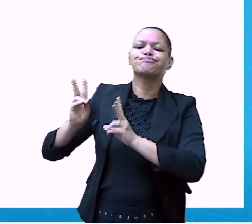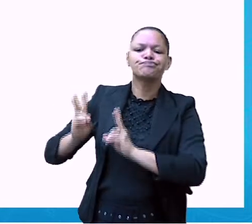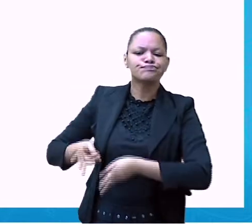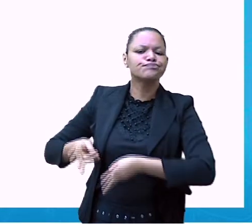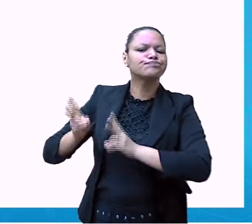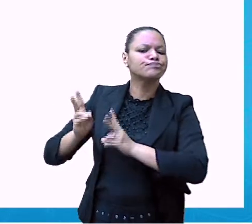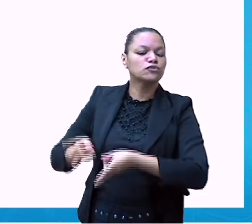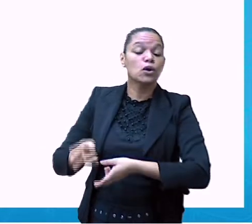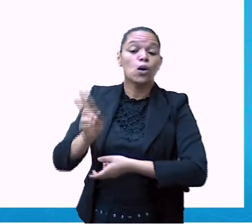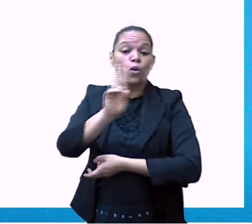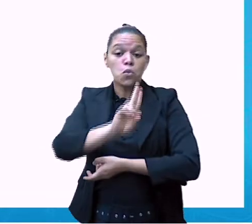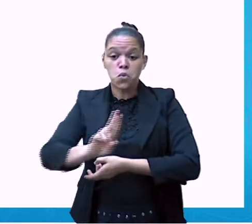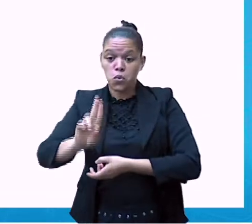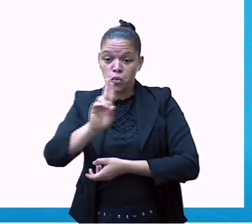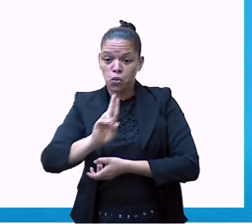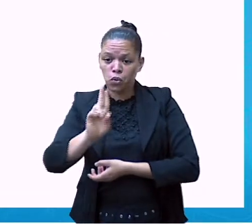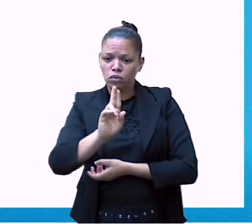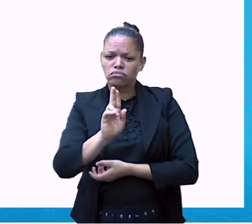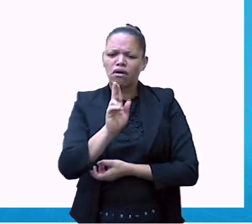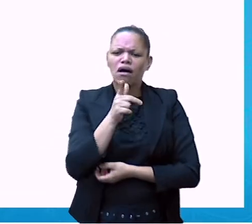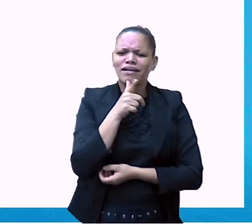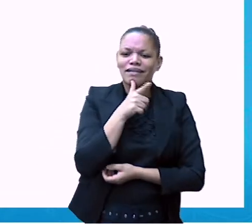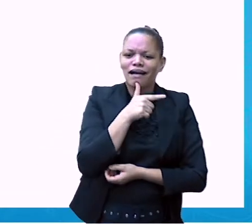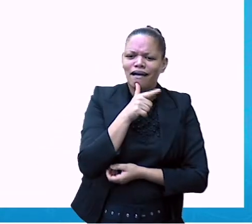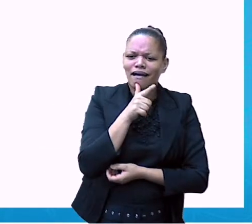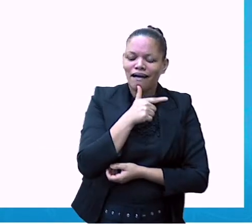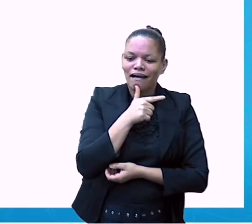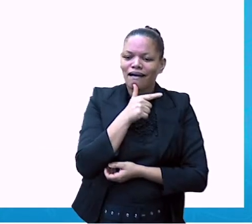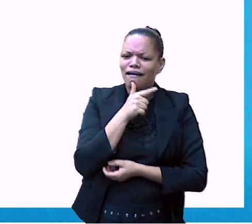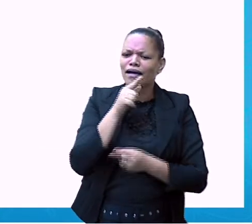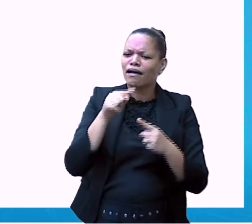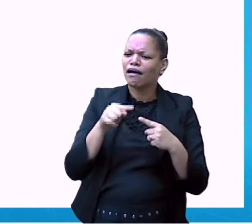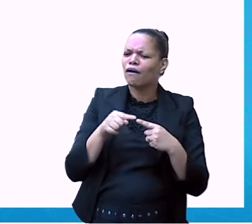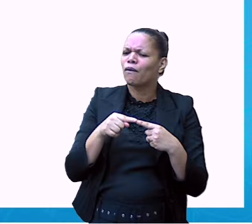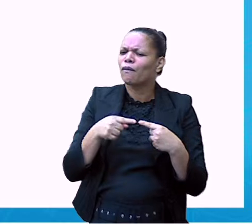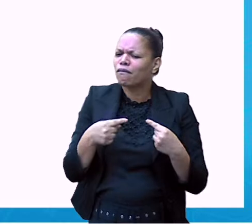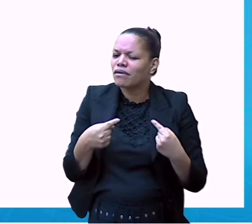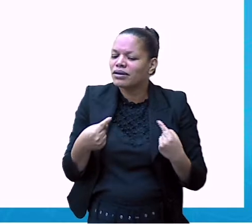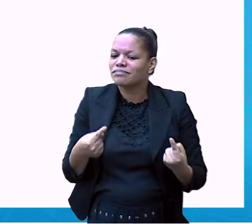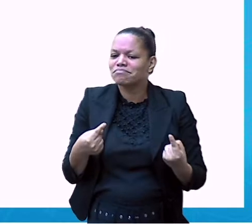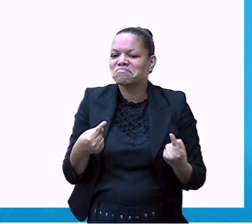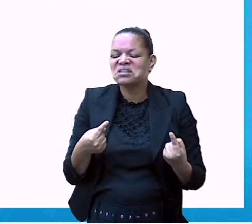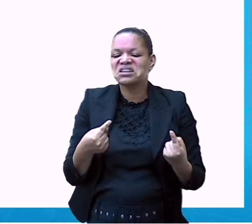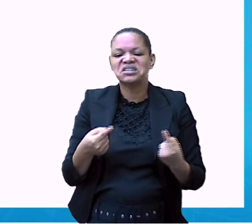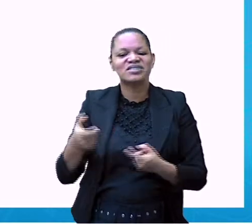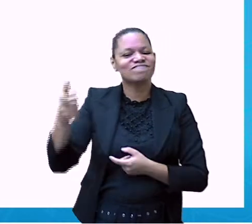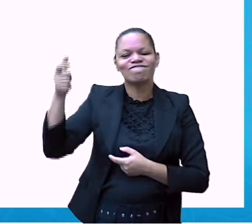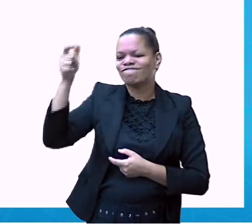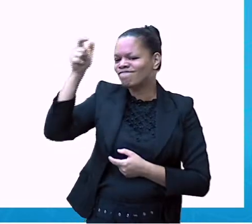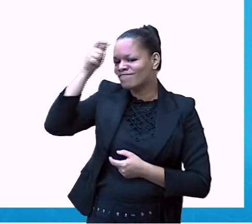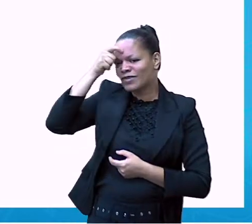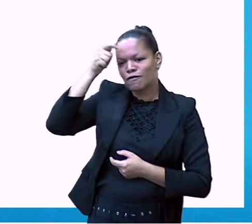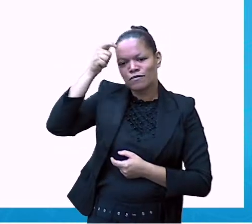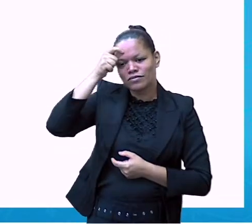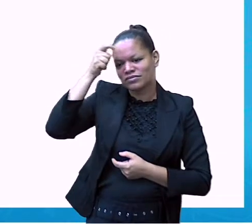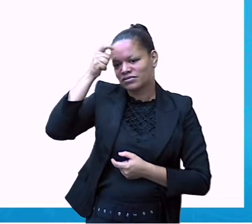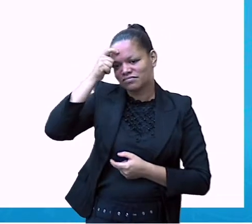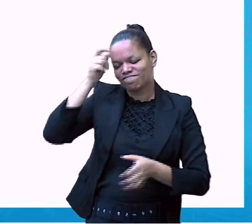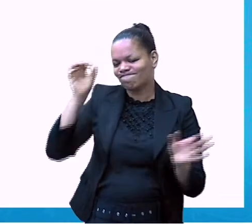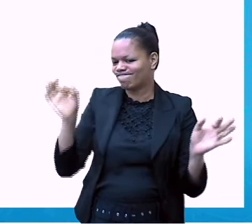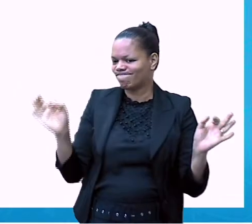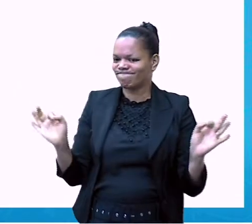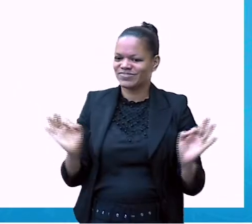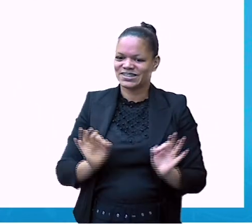água sem ter uma ação que é benéfica ao meio ambiente e que elas